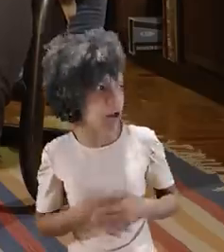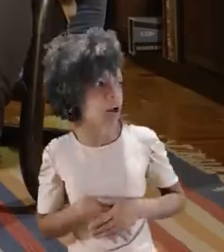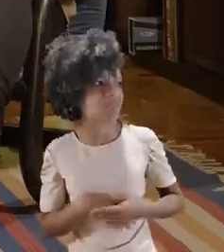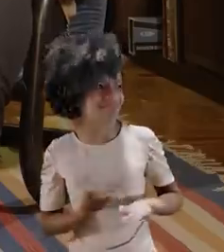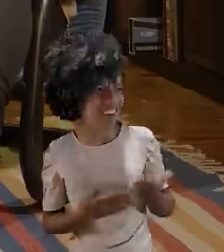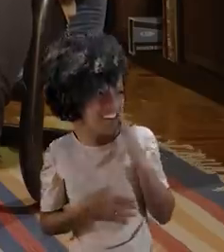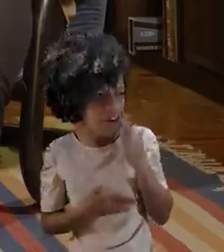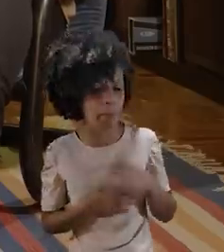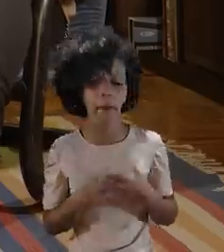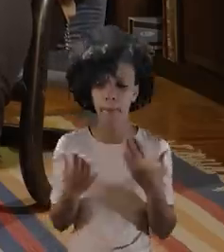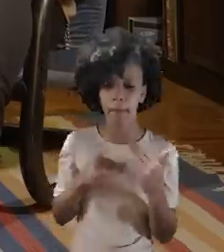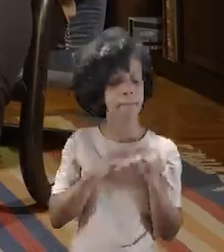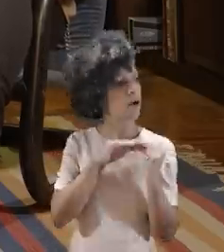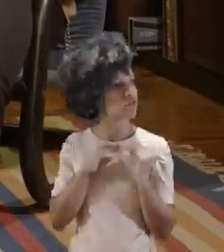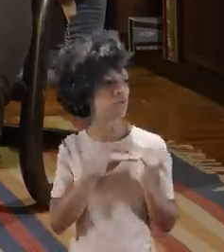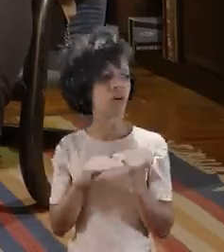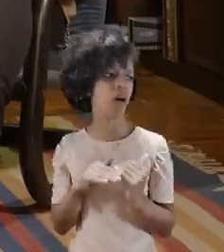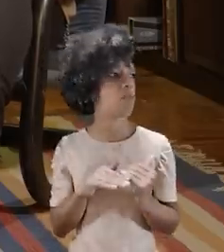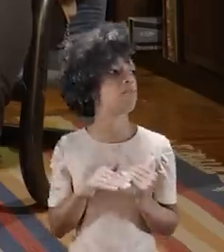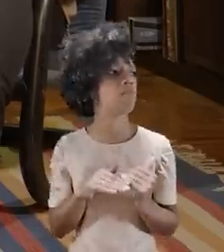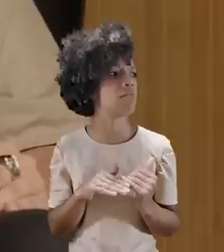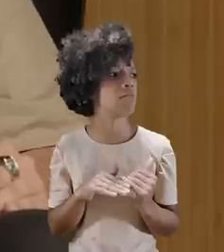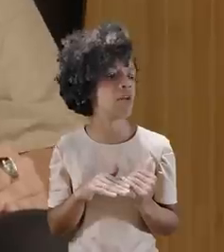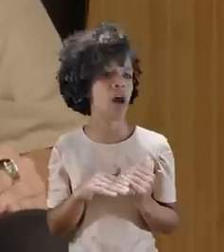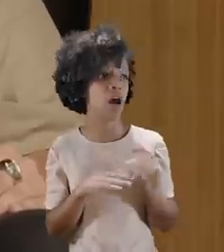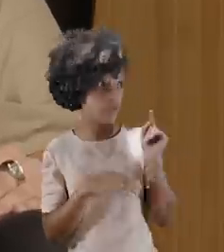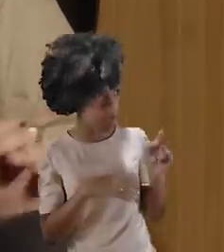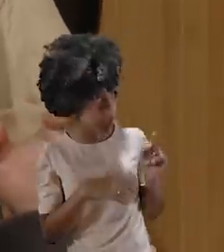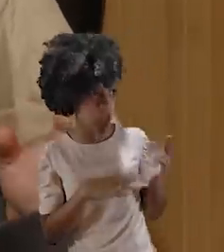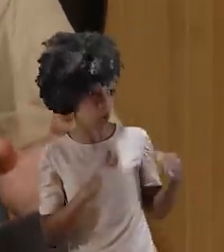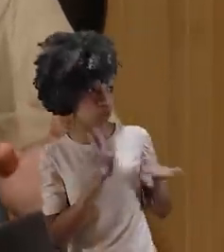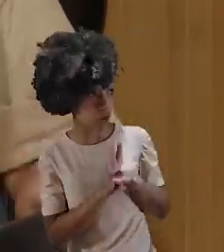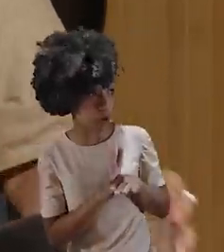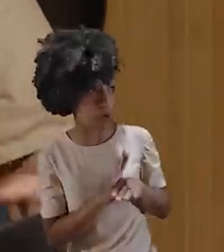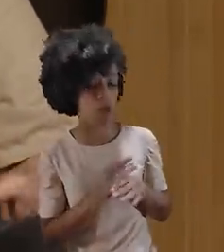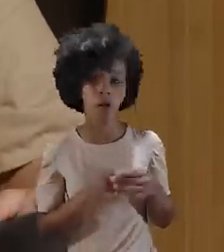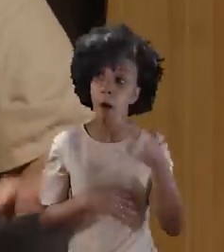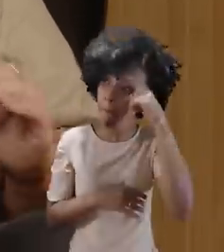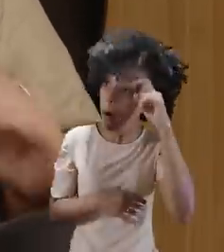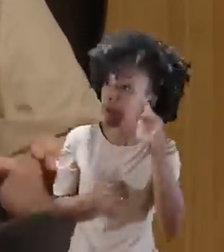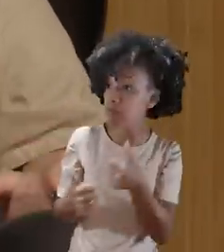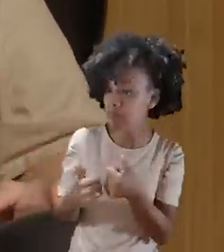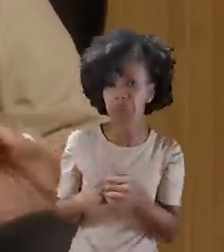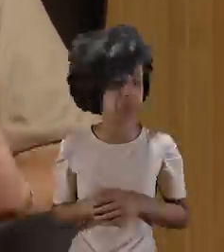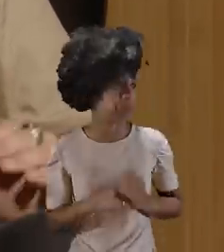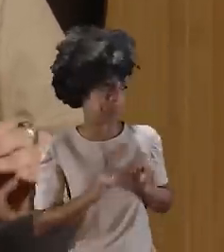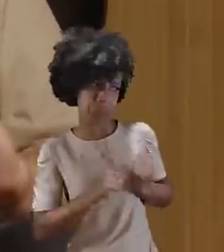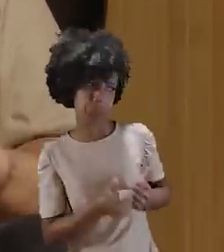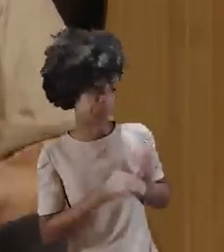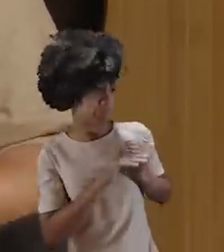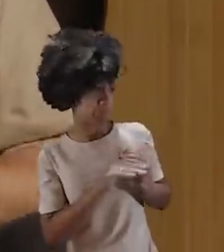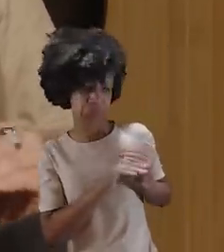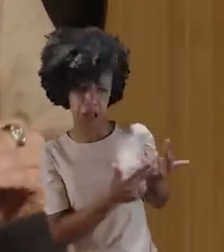eu converso com todo mundo igual é igual e você no dia que chegou lá arrumar um vídeo só eu te